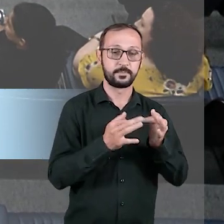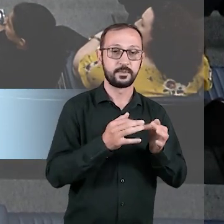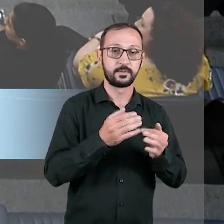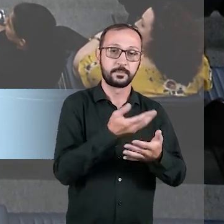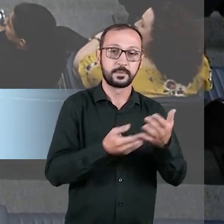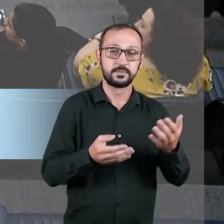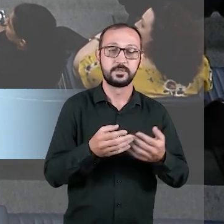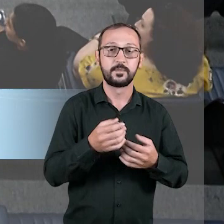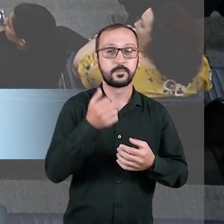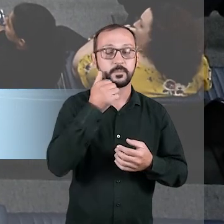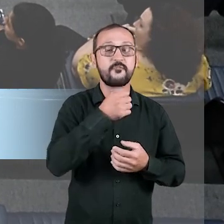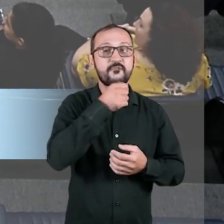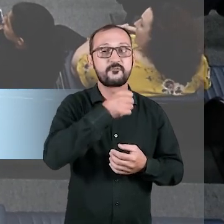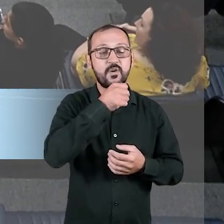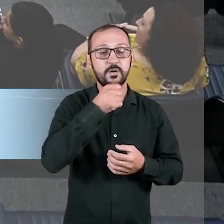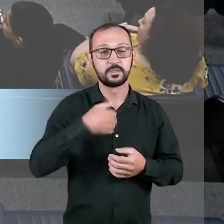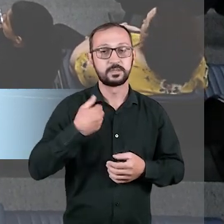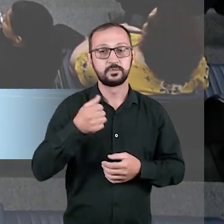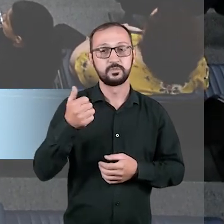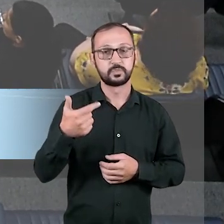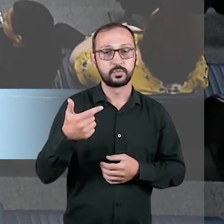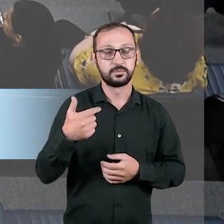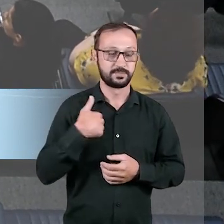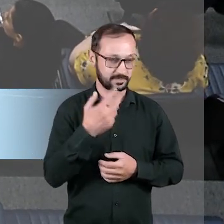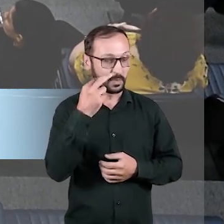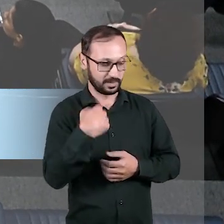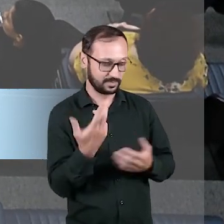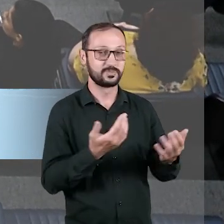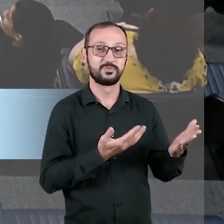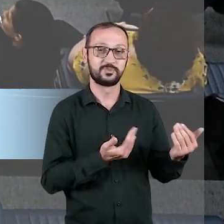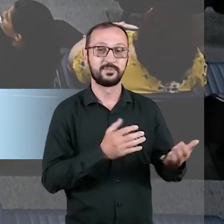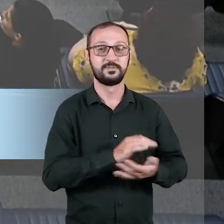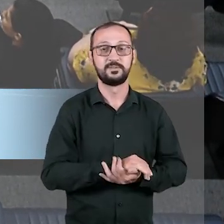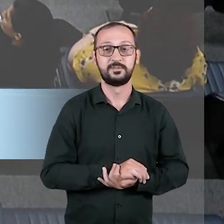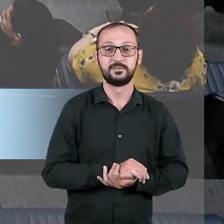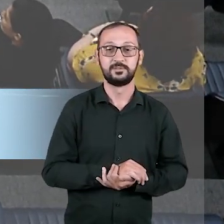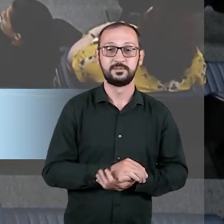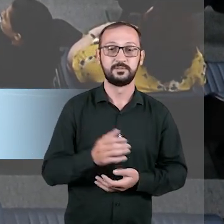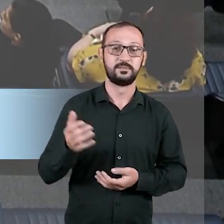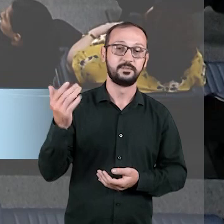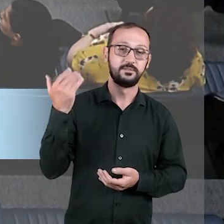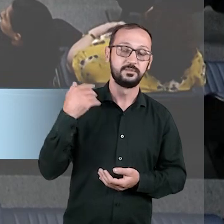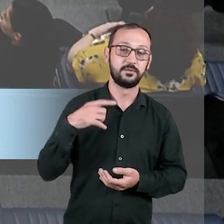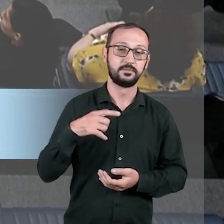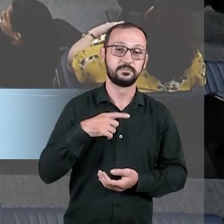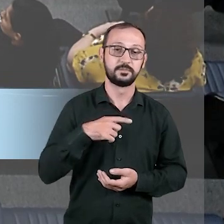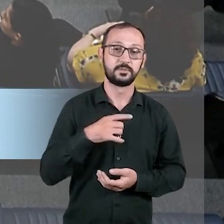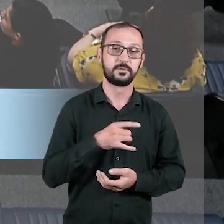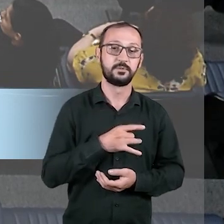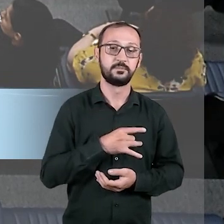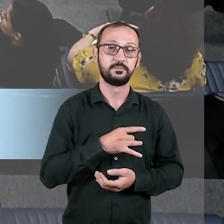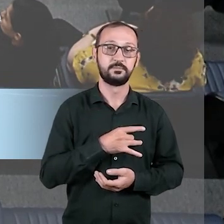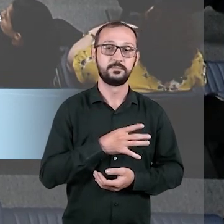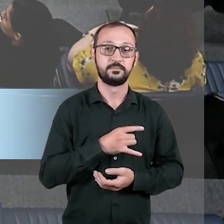perdi na minha família foi minha avó, quando eu tinha 12 anos. Embora eu seja bem novinho, né? Mas já faz um pouco de tempo. Então, assim, eu tenho